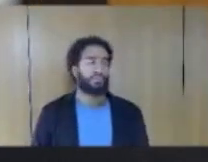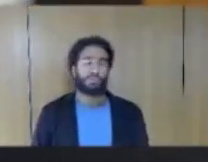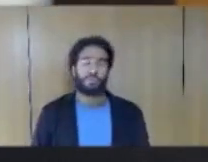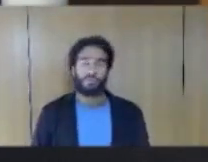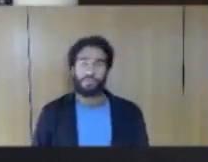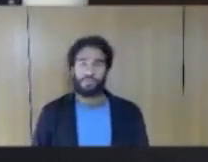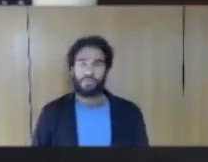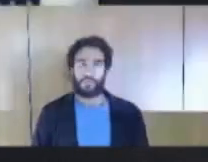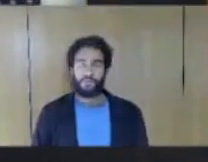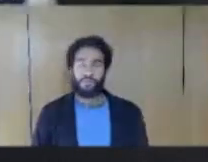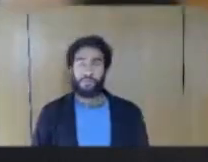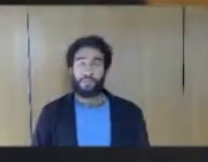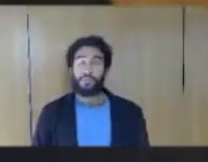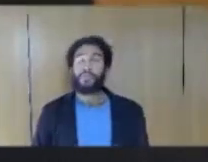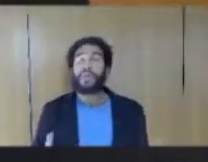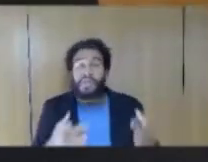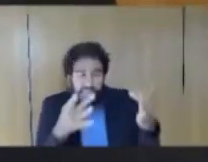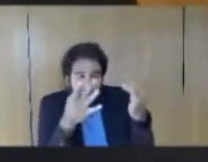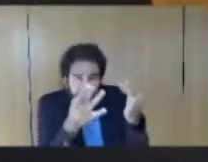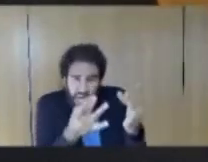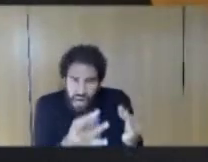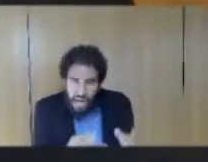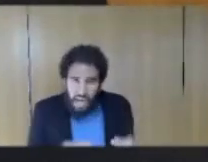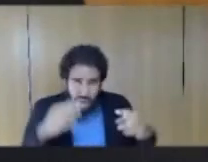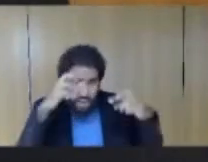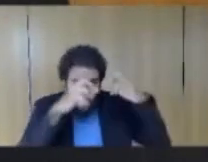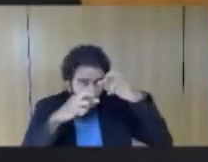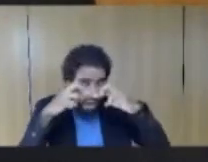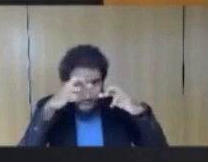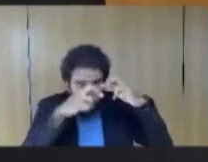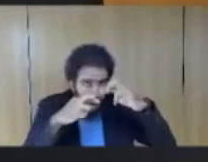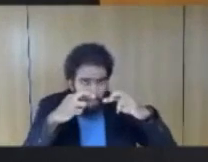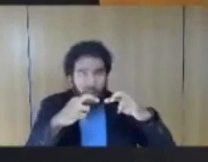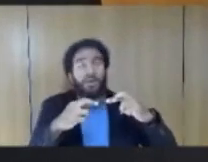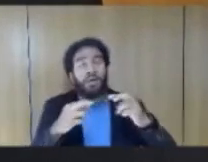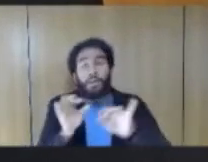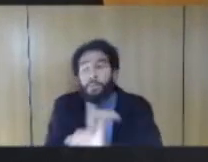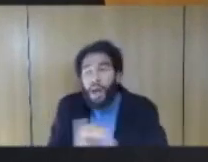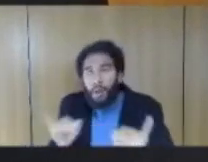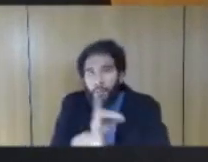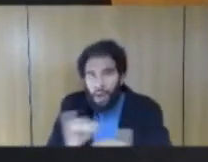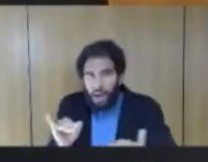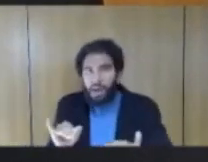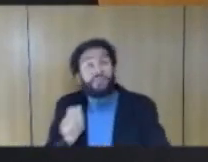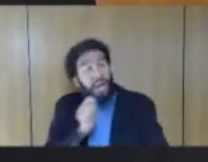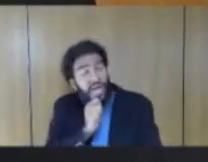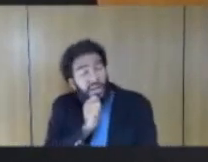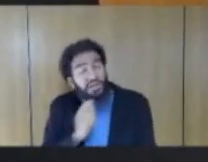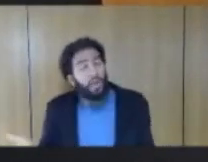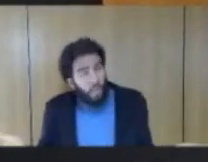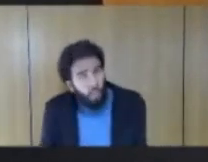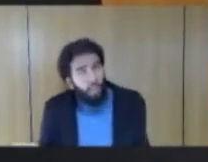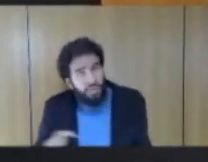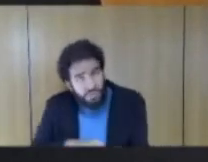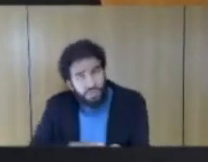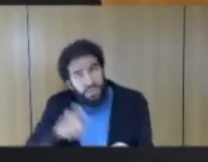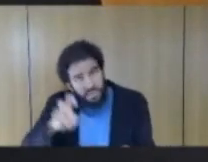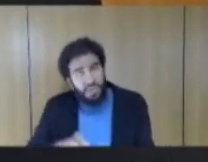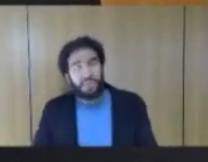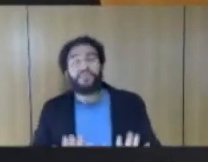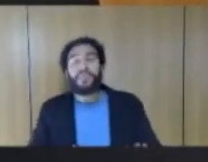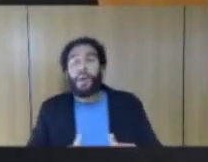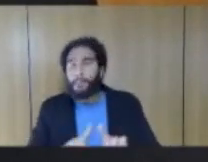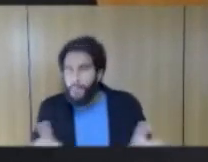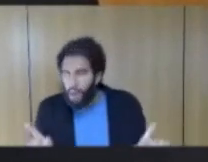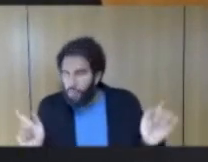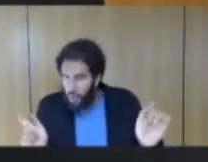eu uso maiores detalhes da operação devem ser divulgados ainda nessa manhã pela nossa equipe mas que eu já